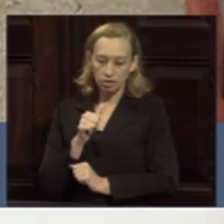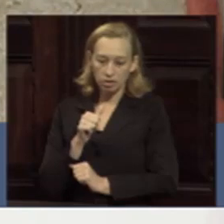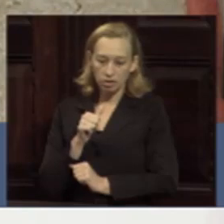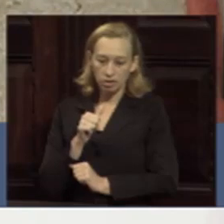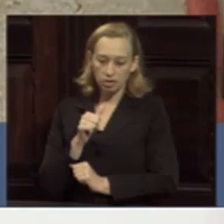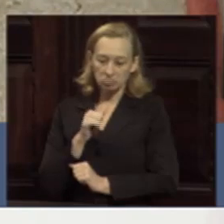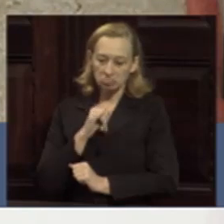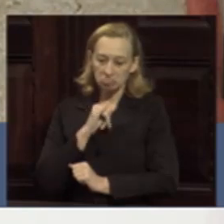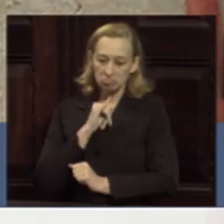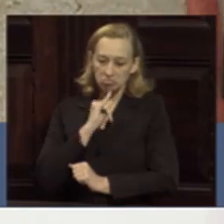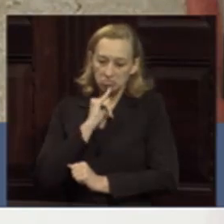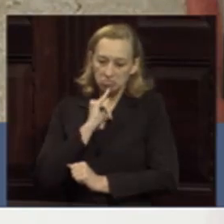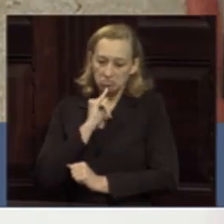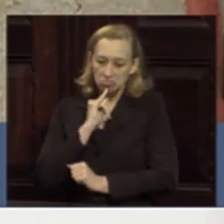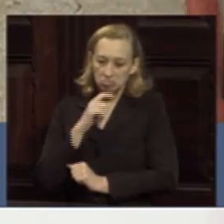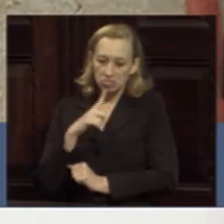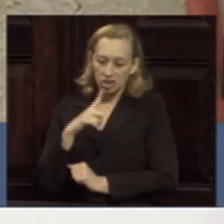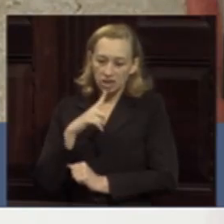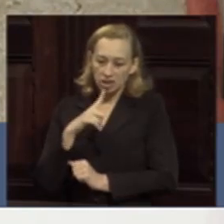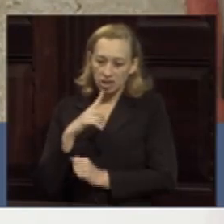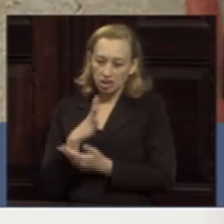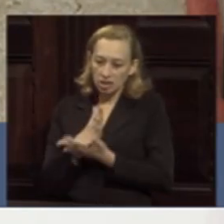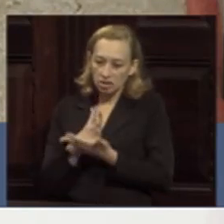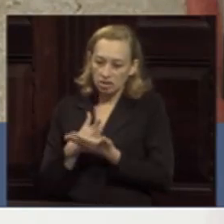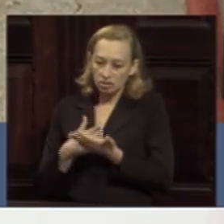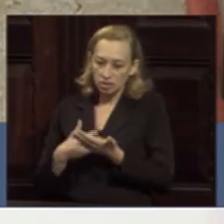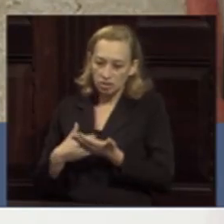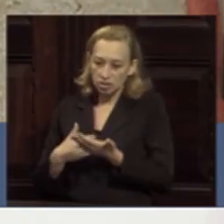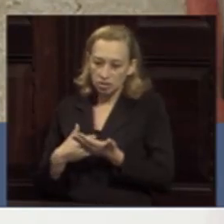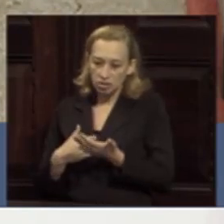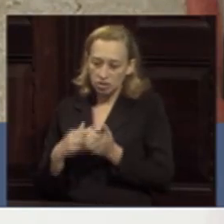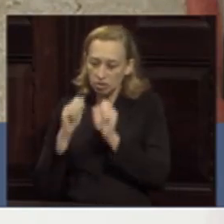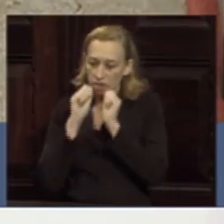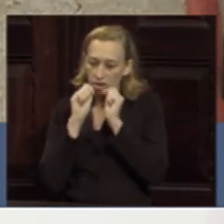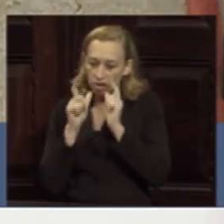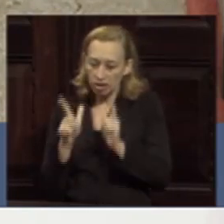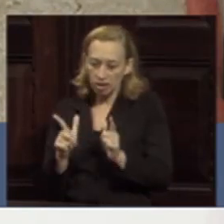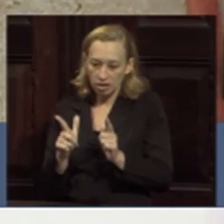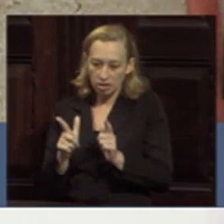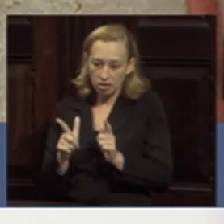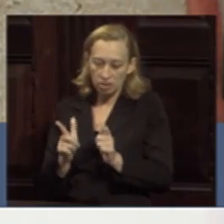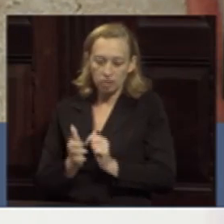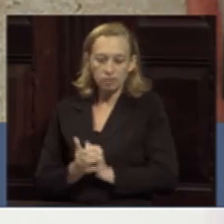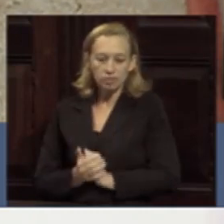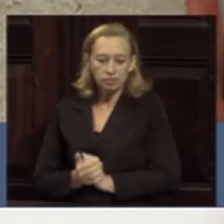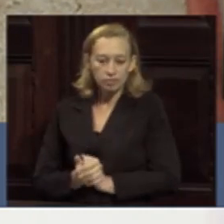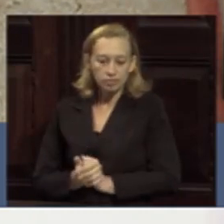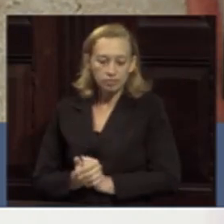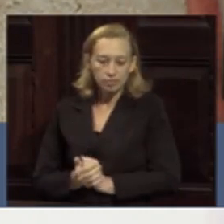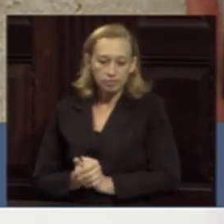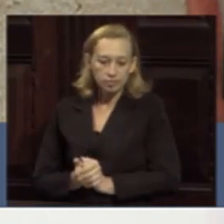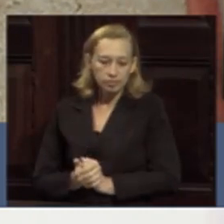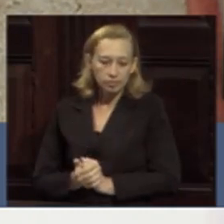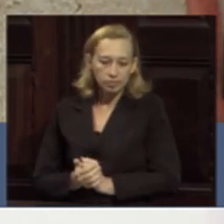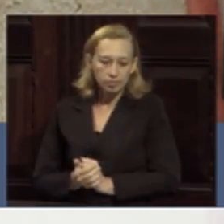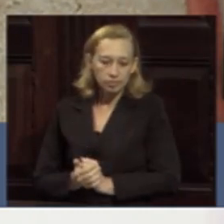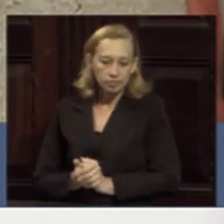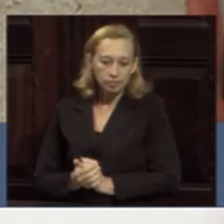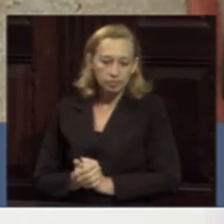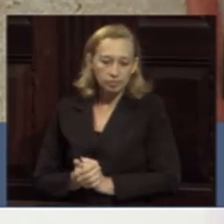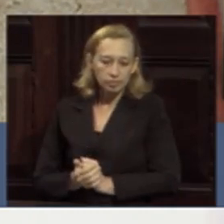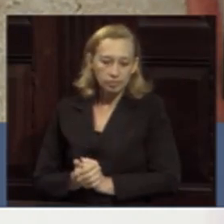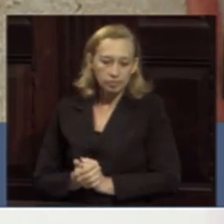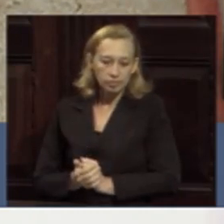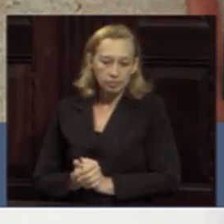Mulher eu tenha que dividir este plenário com o senhor Eduardo Cunha. Eu não podia merecer